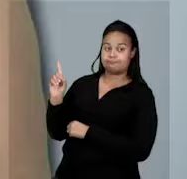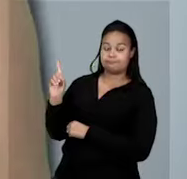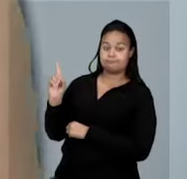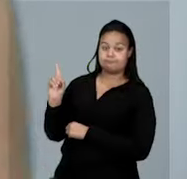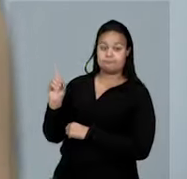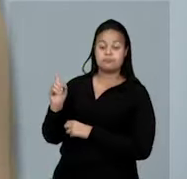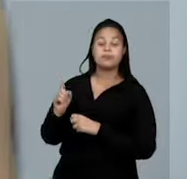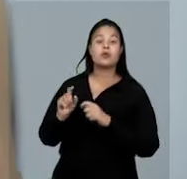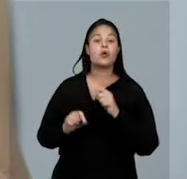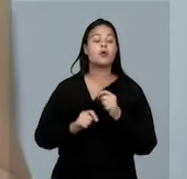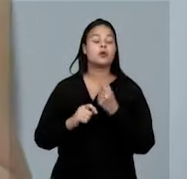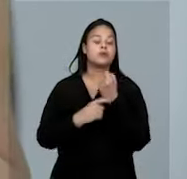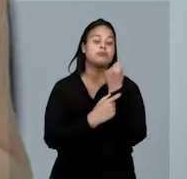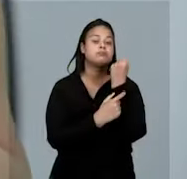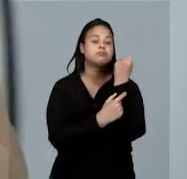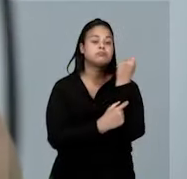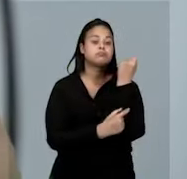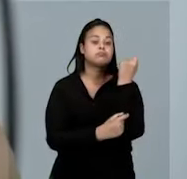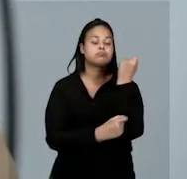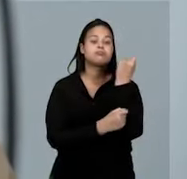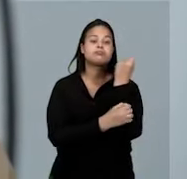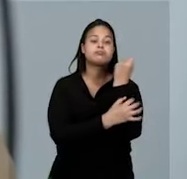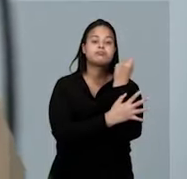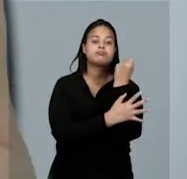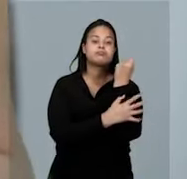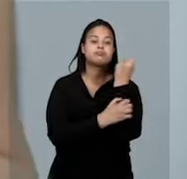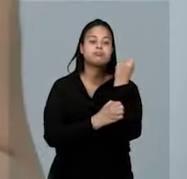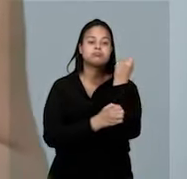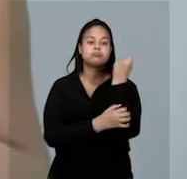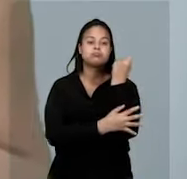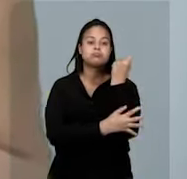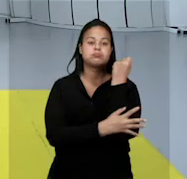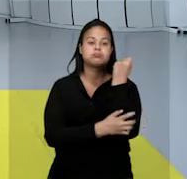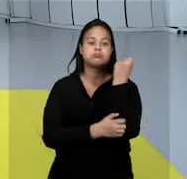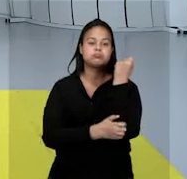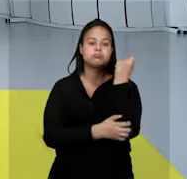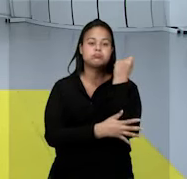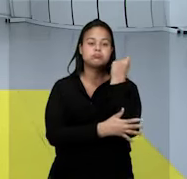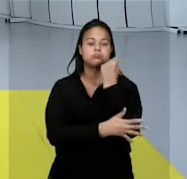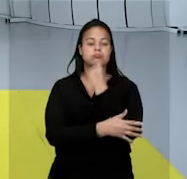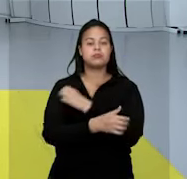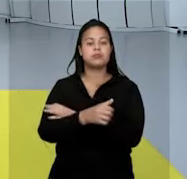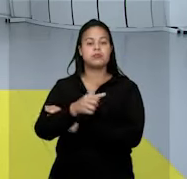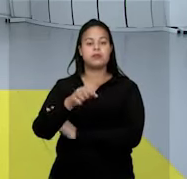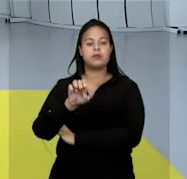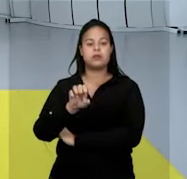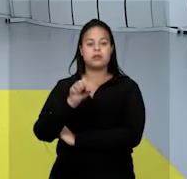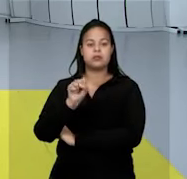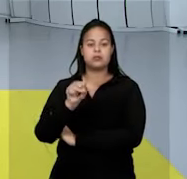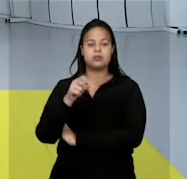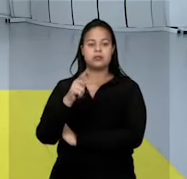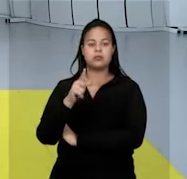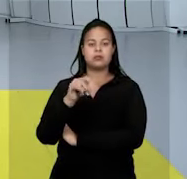da medula espinhal, eles são chamados de nervos espinhais.